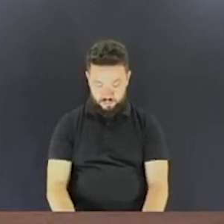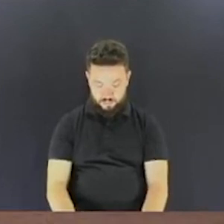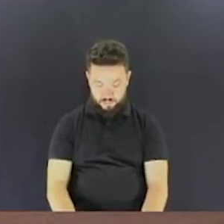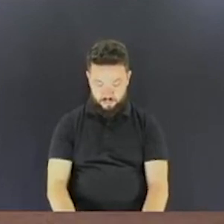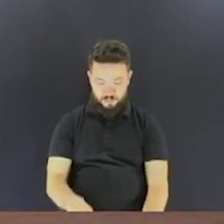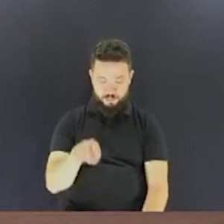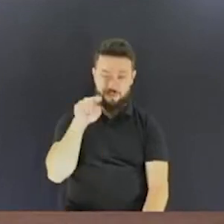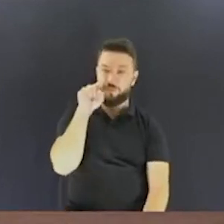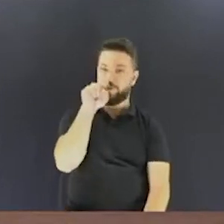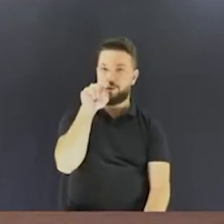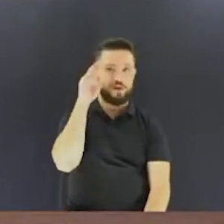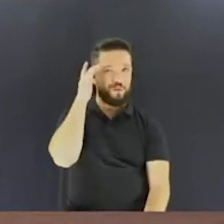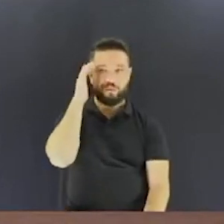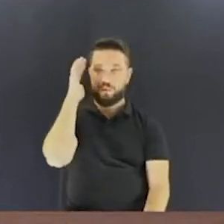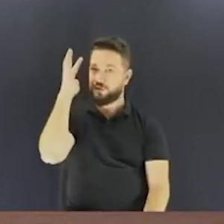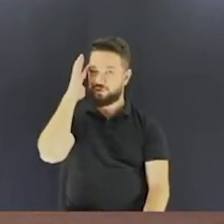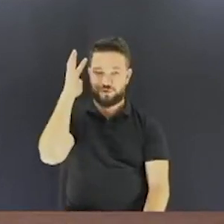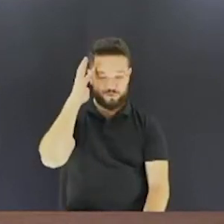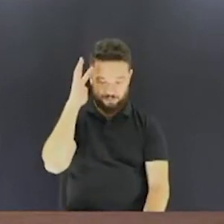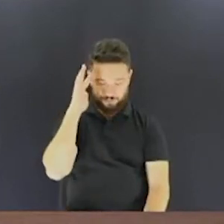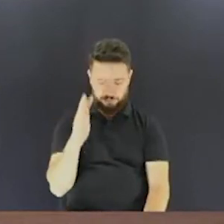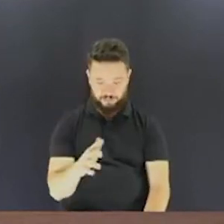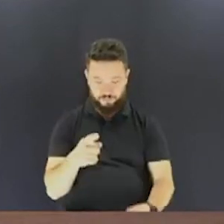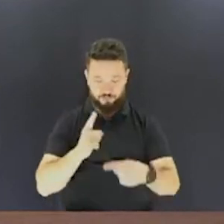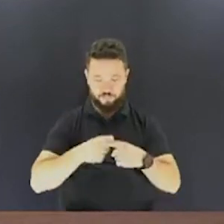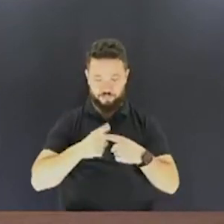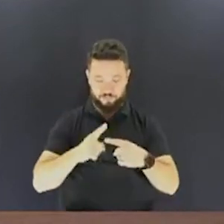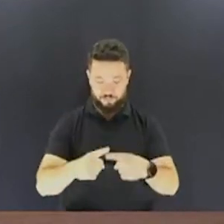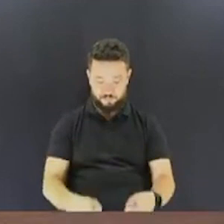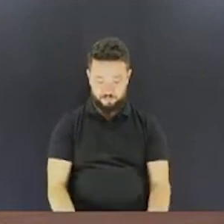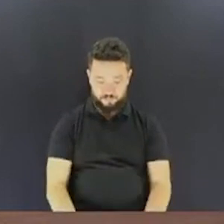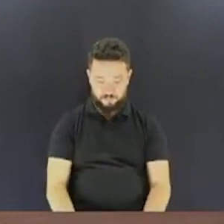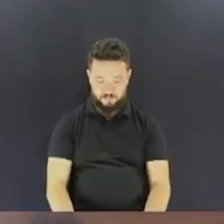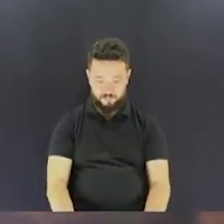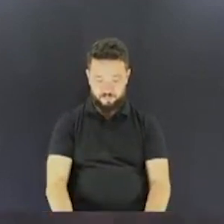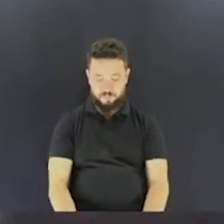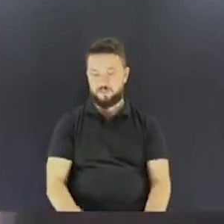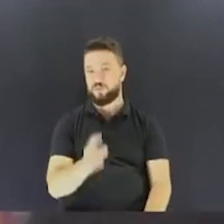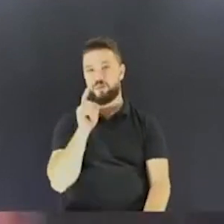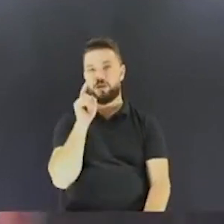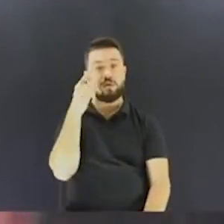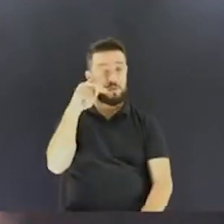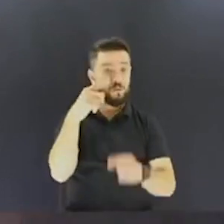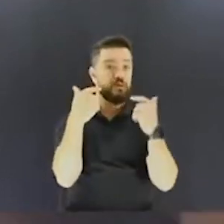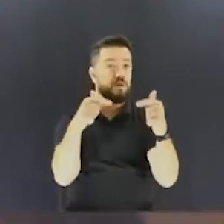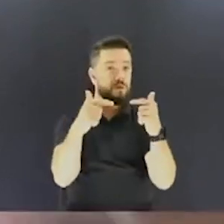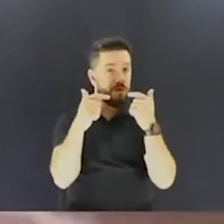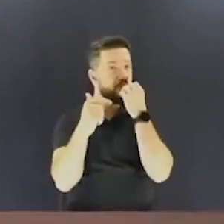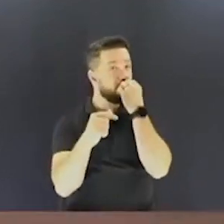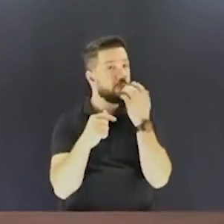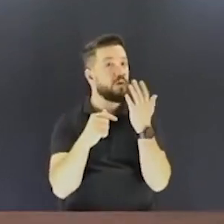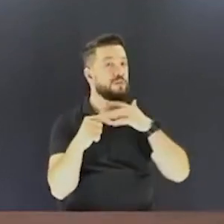trabalho é importante para aquelas pessoas que não têm o mínimo de informação sobre deficiência e, pelo